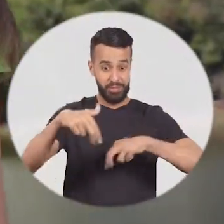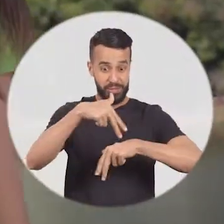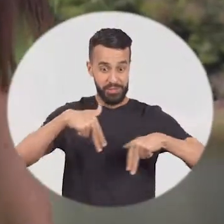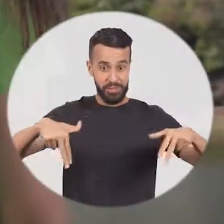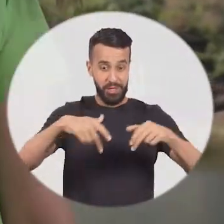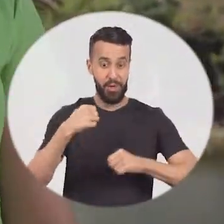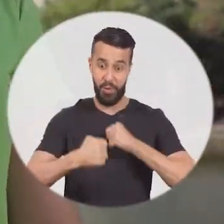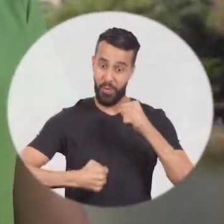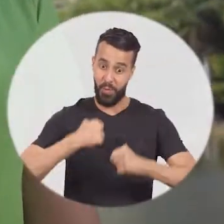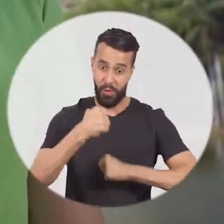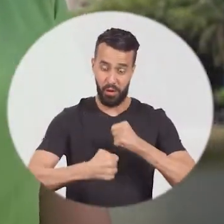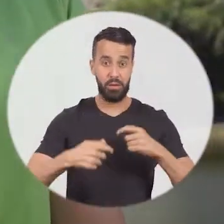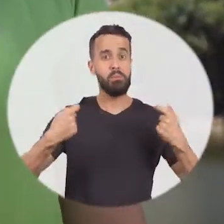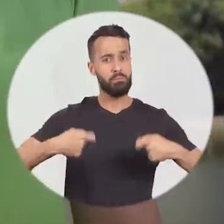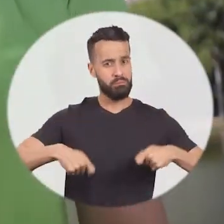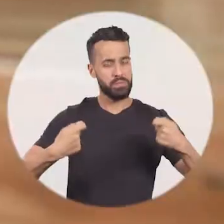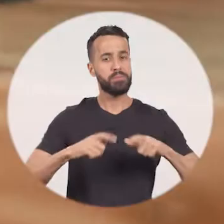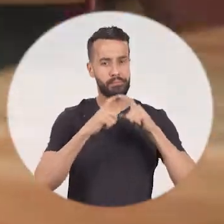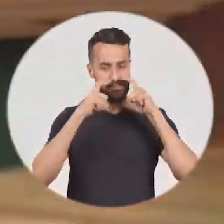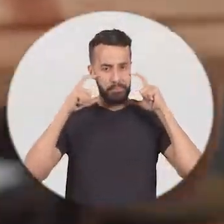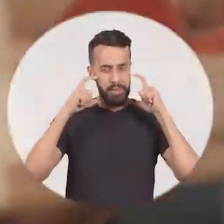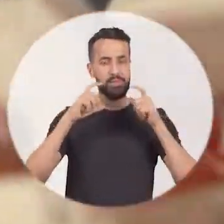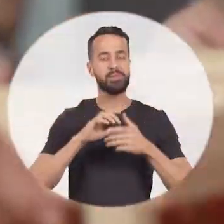Atividades ao ar livre, sempre de máscara.